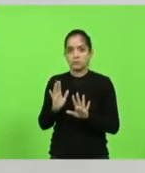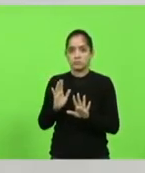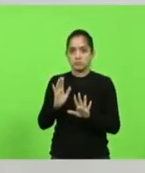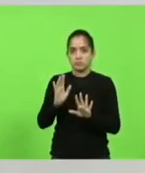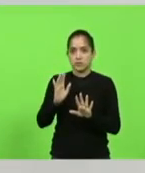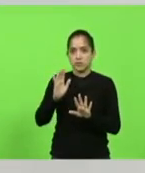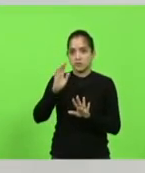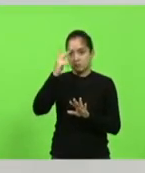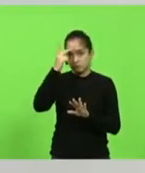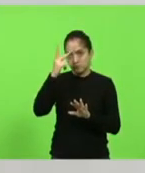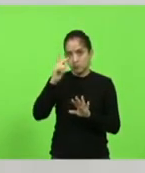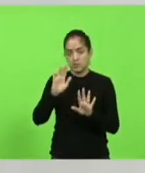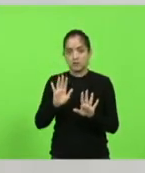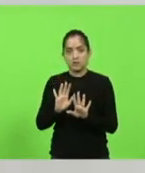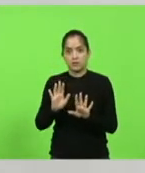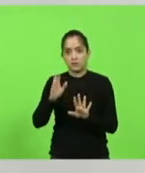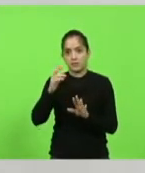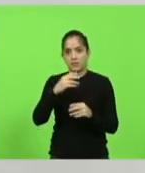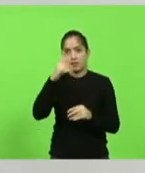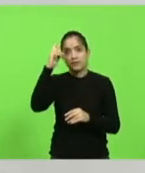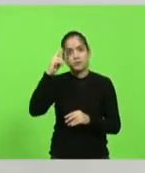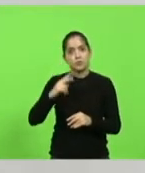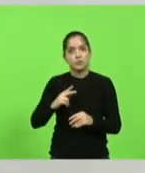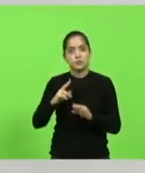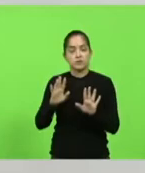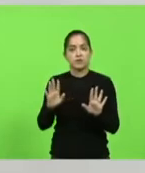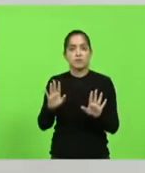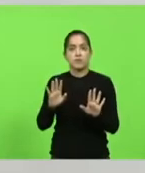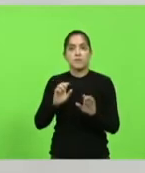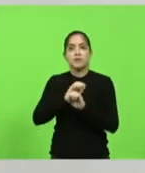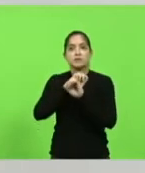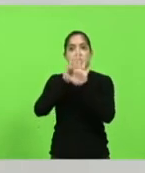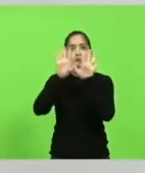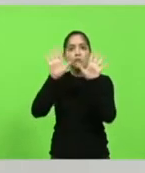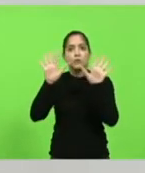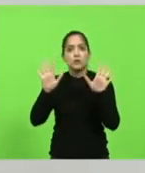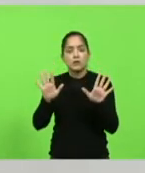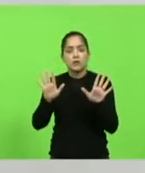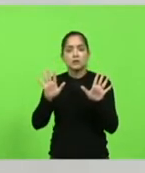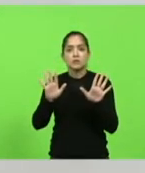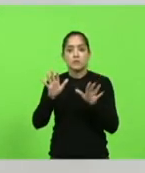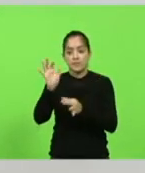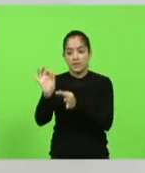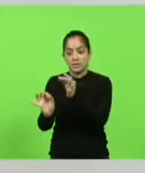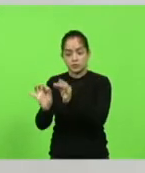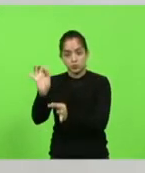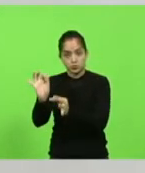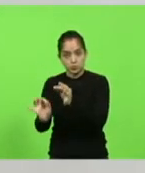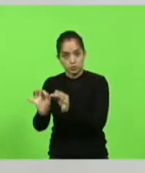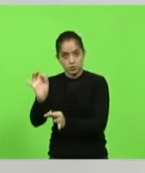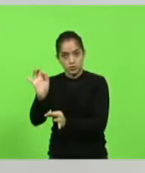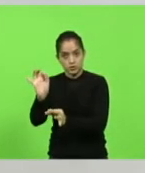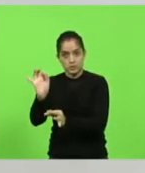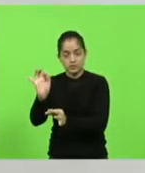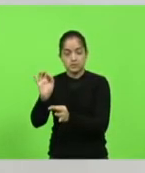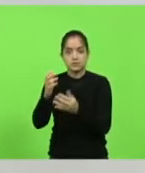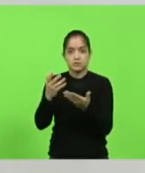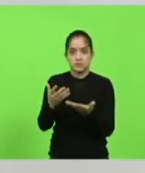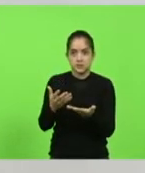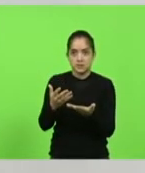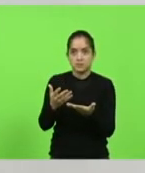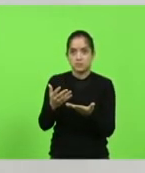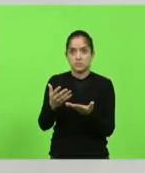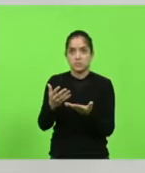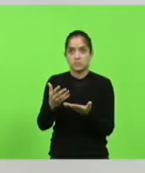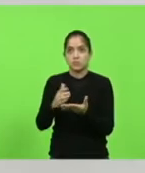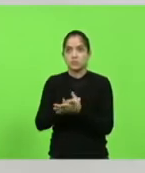dentro, mas ficou claro para mim que pela justiça, quando temos um